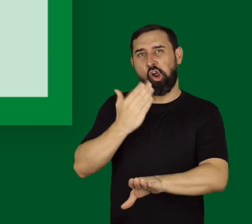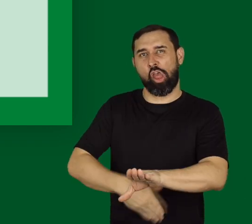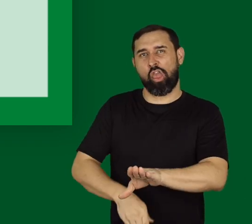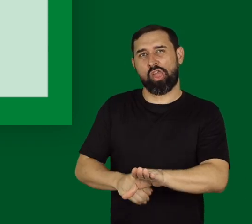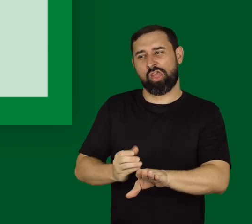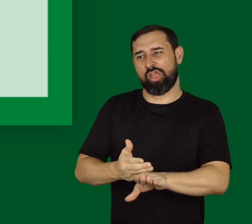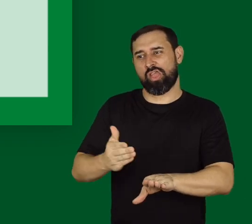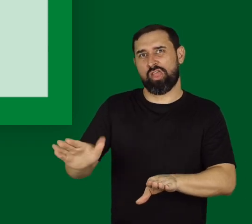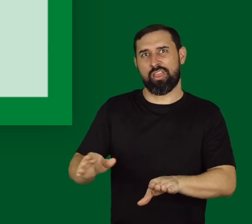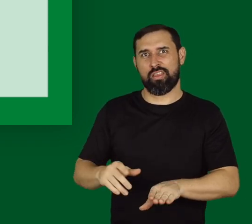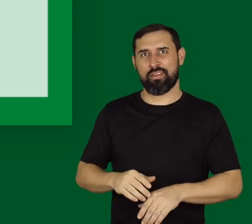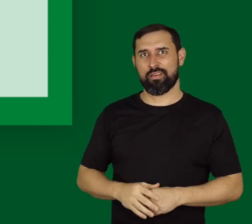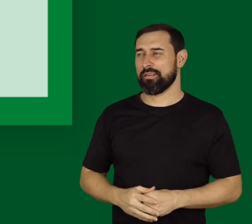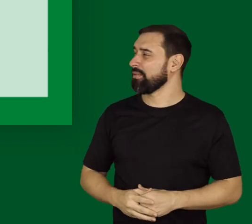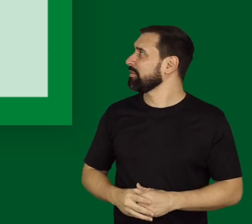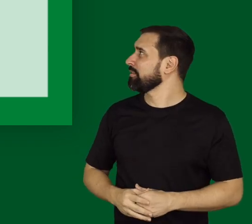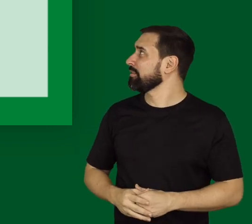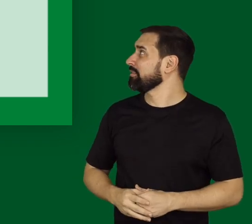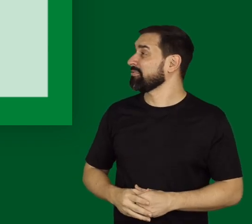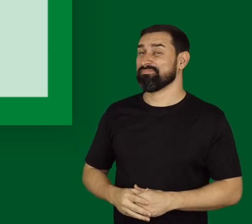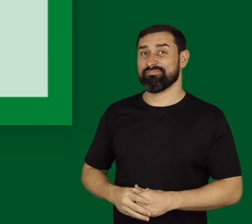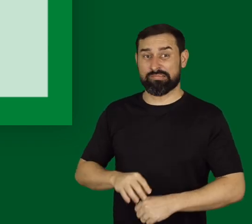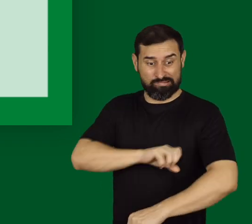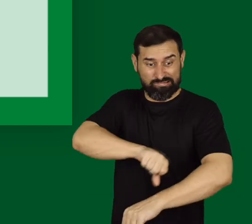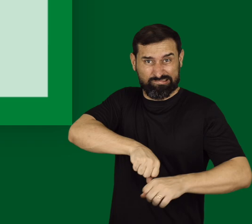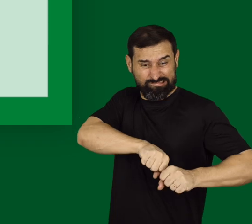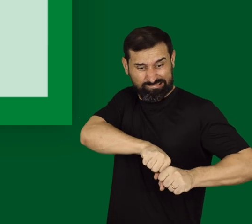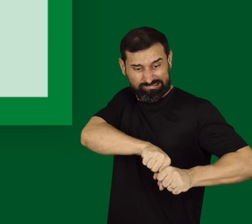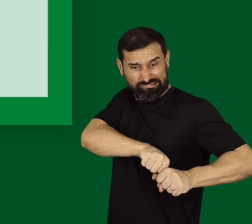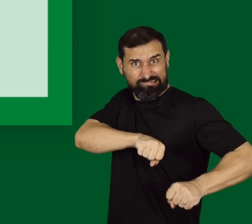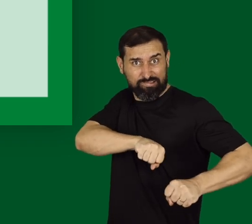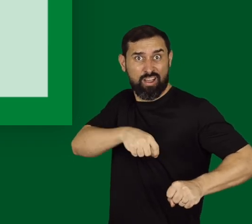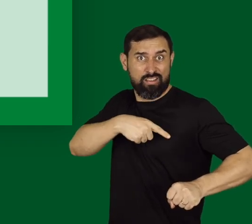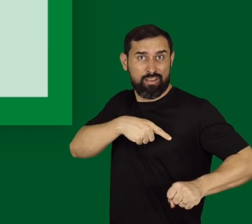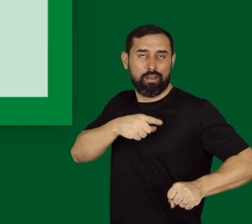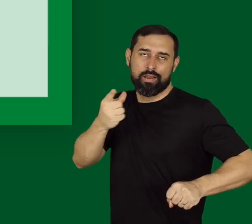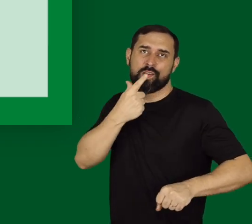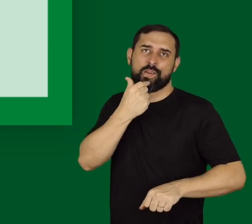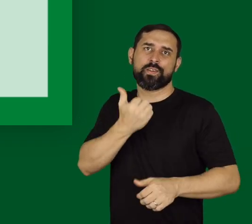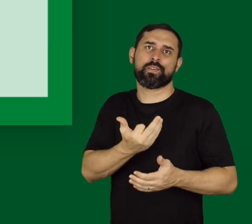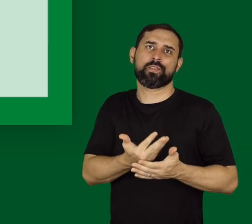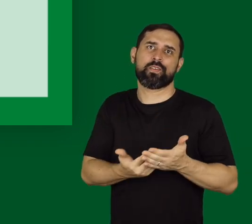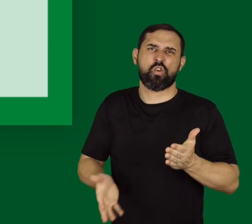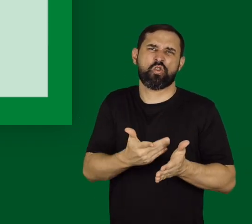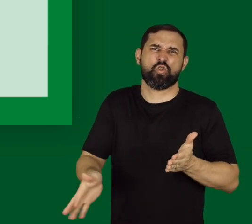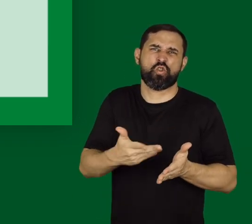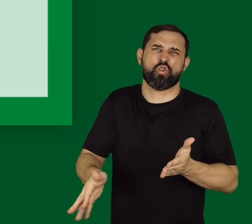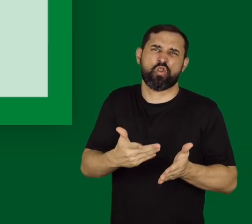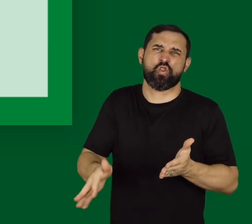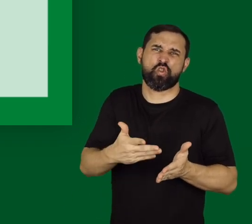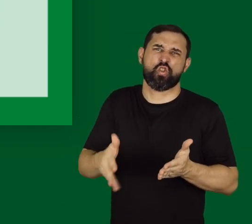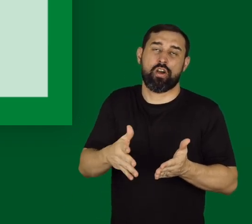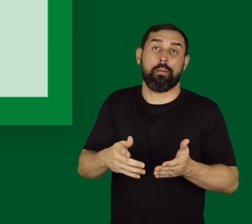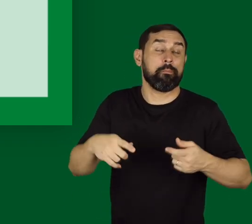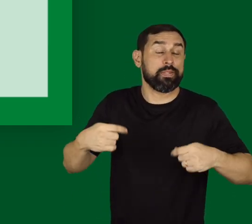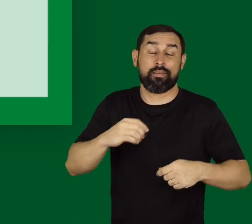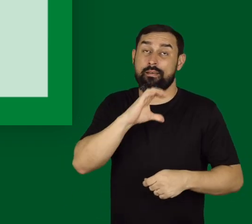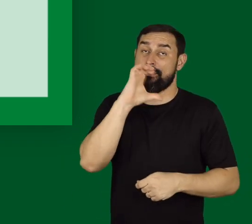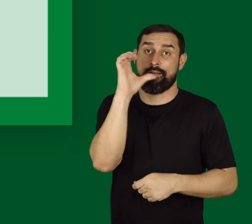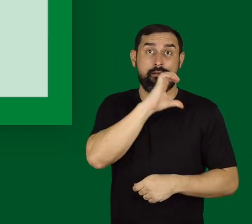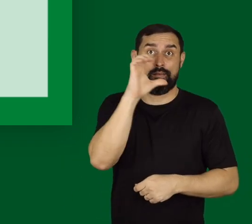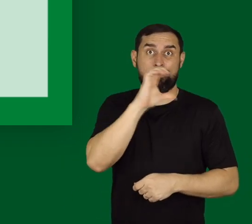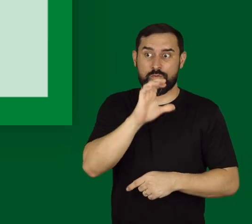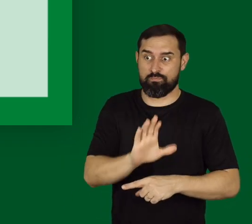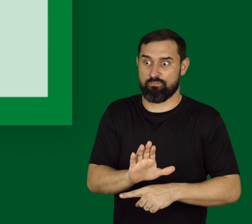dissepação, o pé está de um lado, a perna no outro, vocês estão vendo aqui que esse paciente está até com um torniquete. Então essa